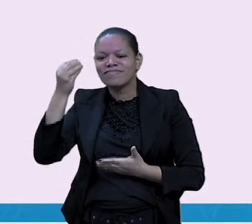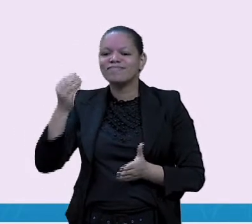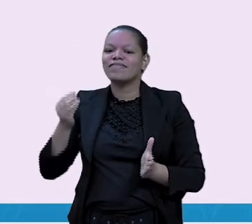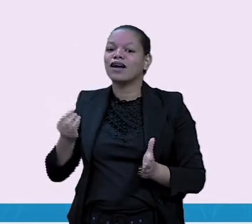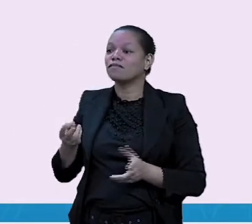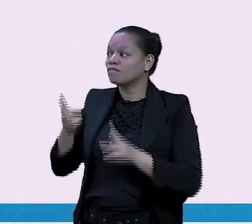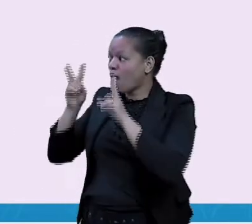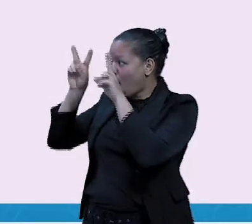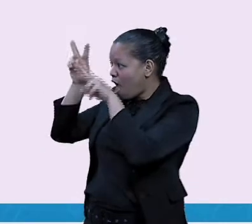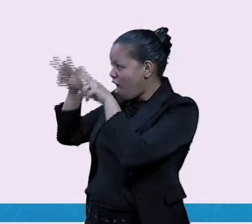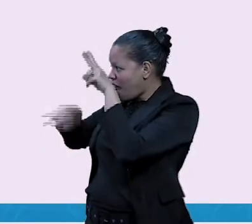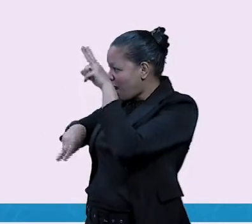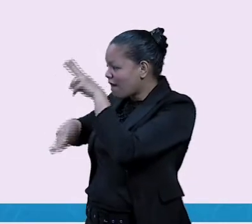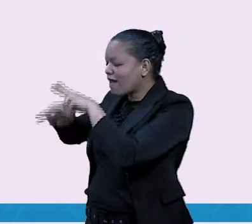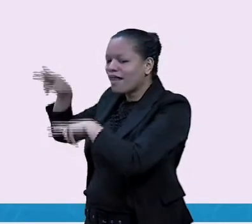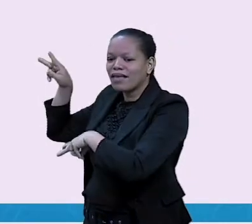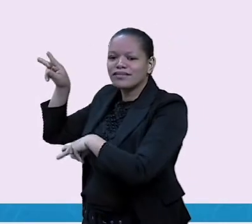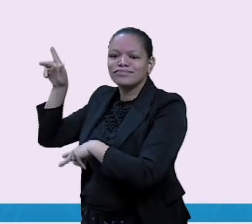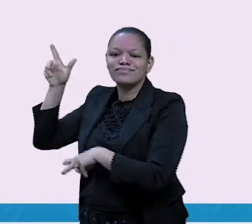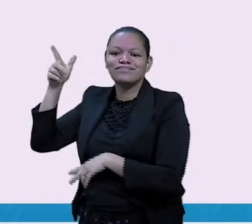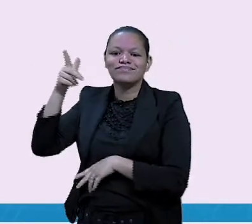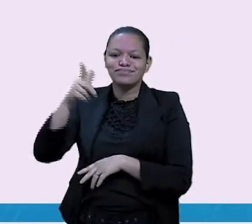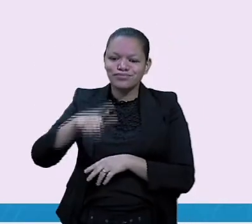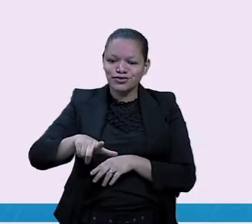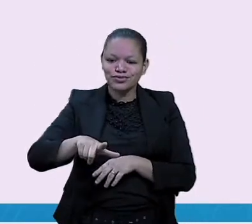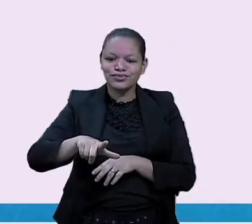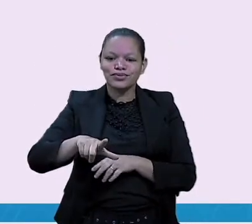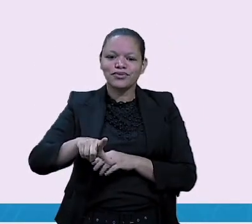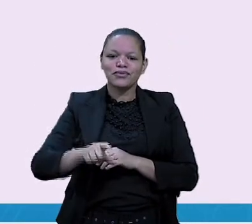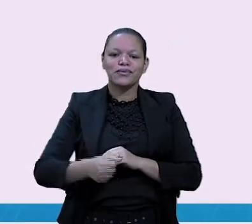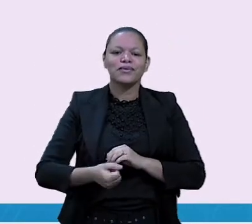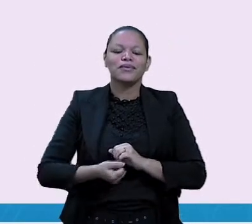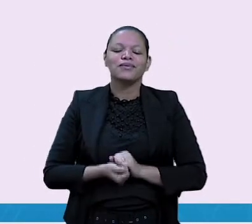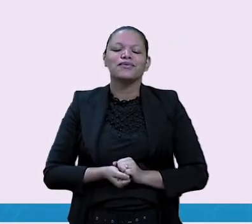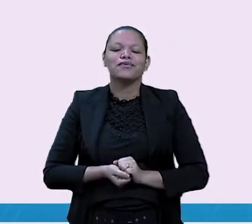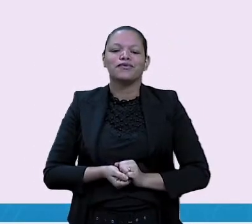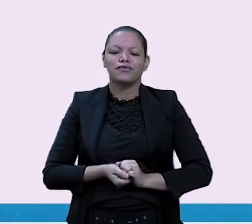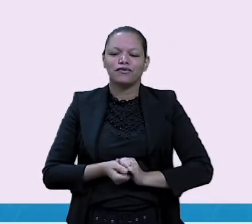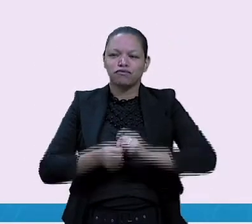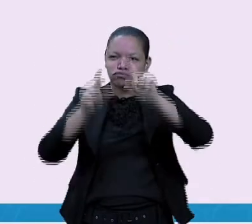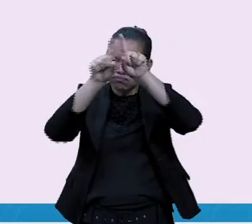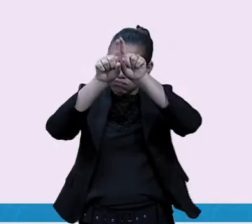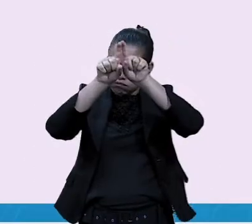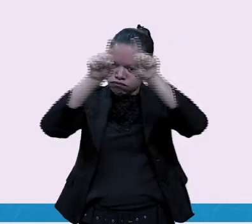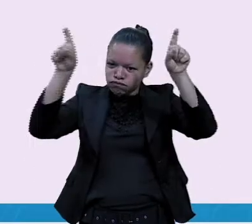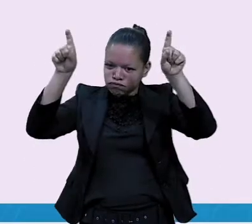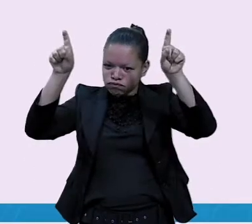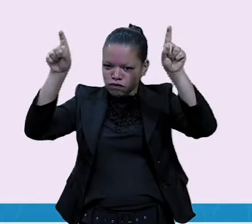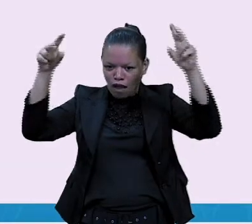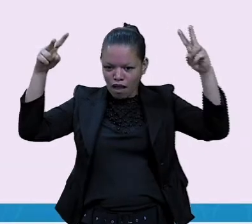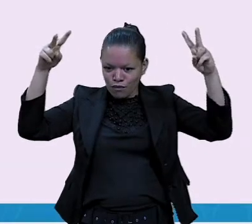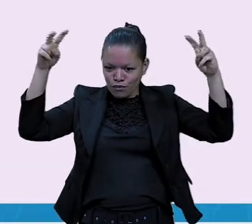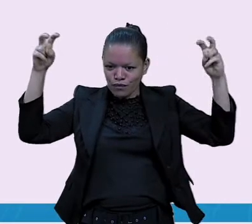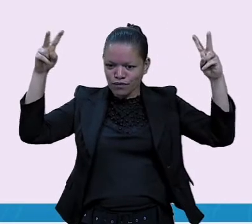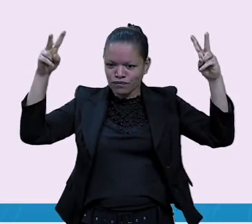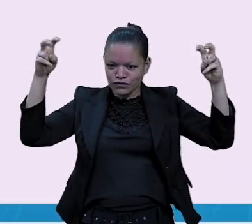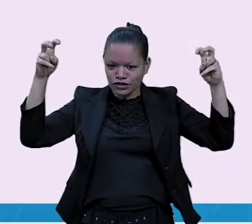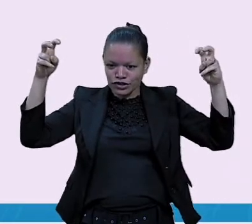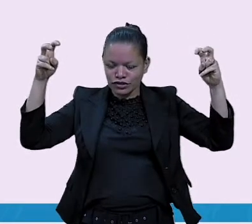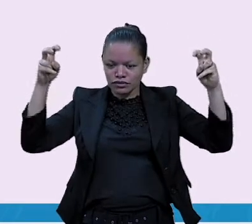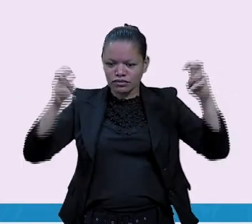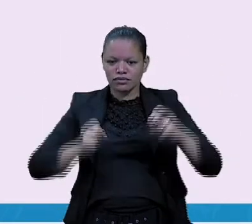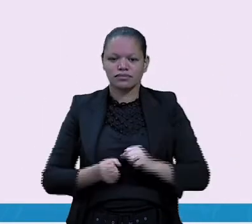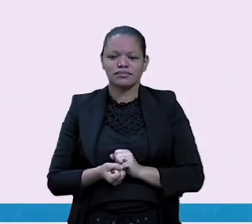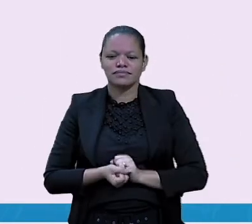ó. Lembra que eu sempre falo? Destacado e vai nos dar uma ideia central do que a